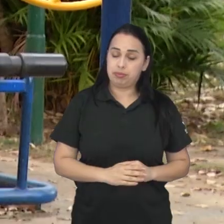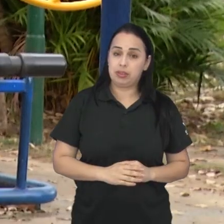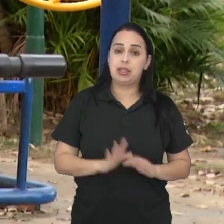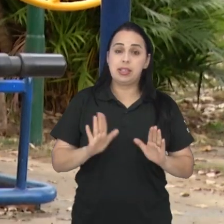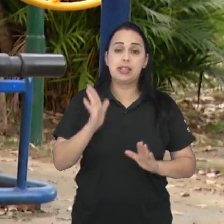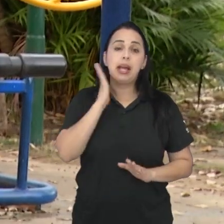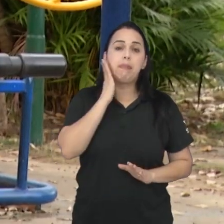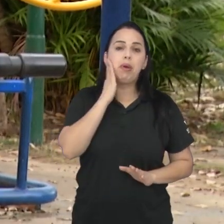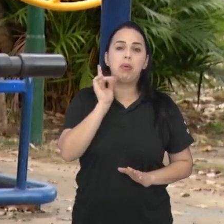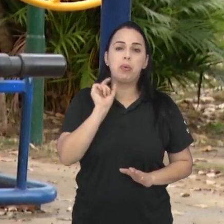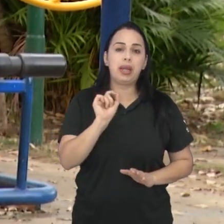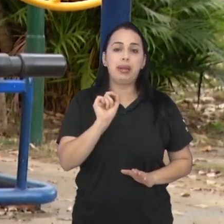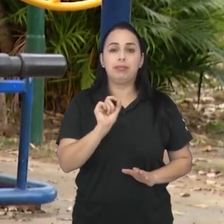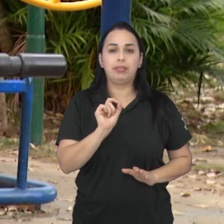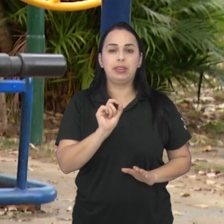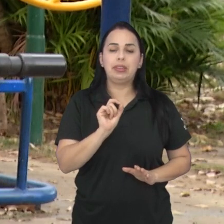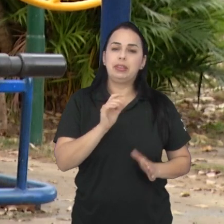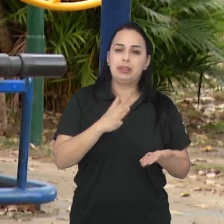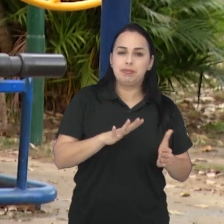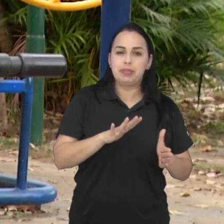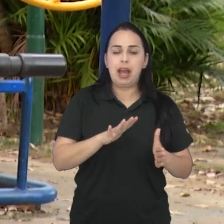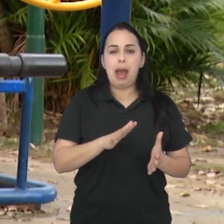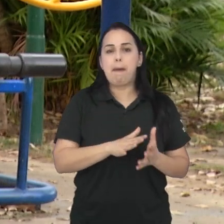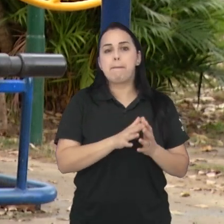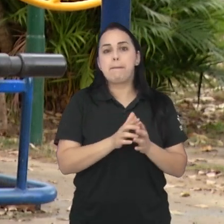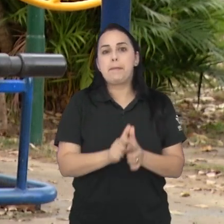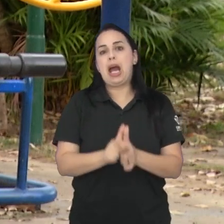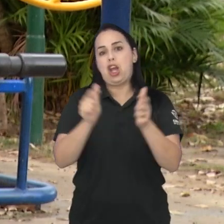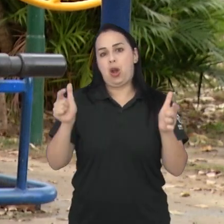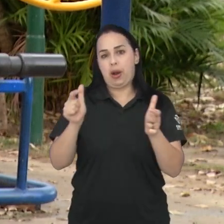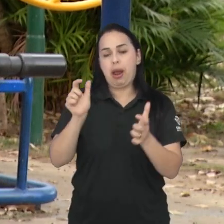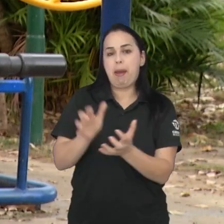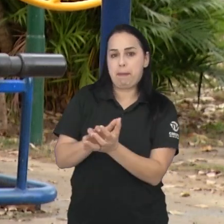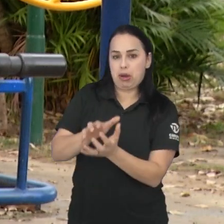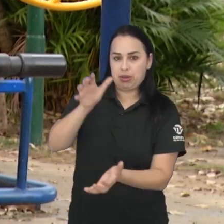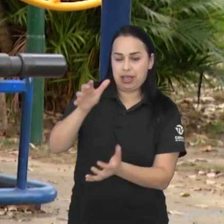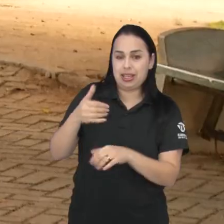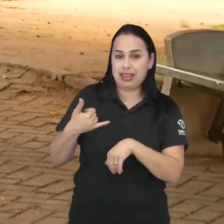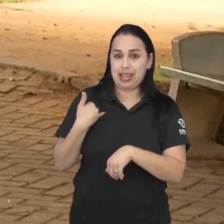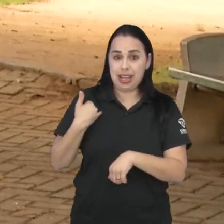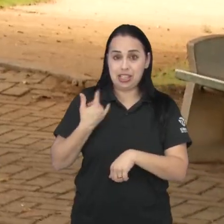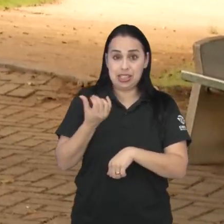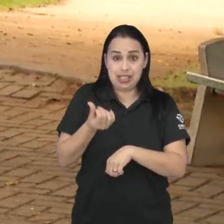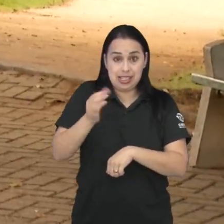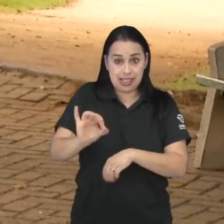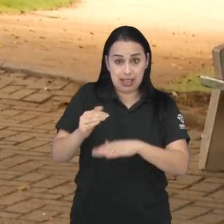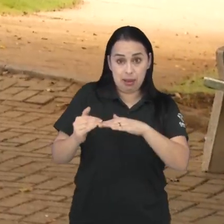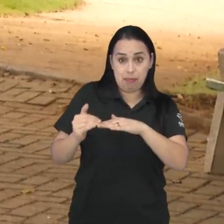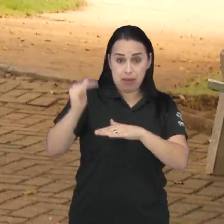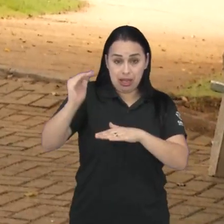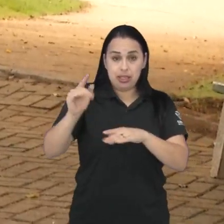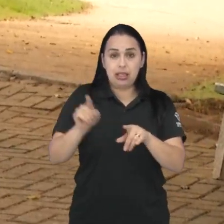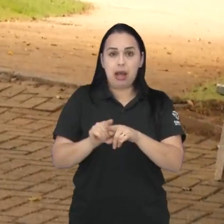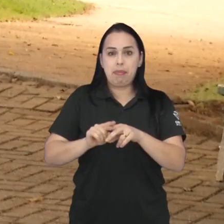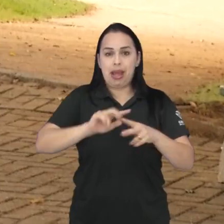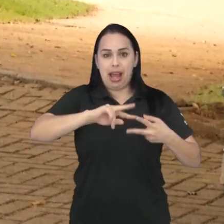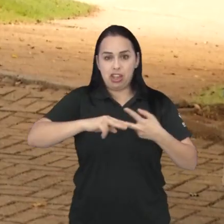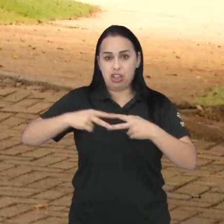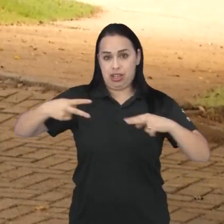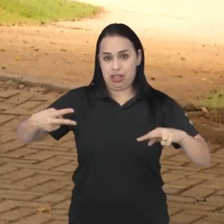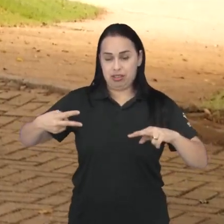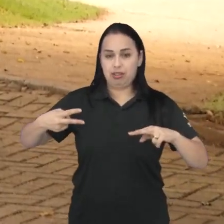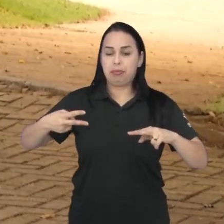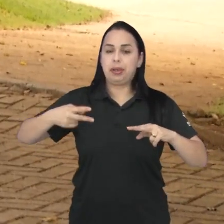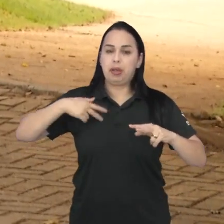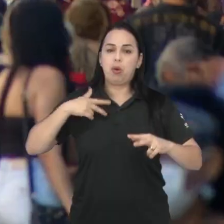doença o que se sabe aquela tem mais incidência em idosos acima dos 60 anos e o fator genético contribui para o